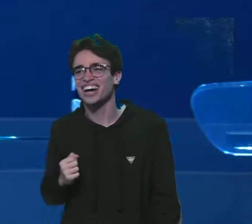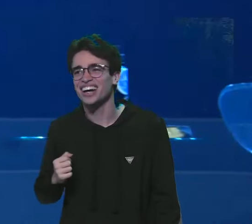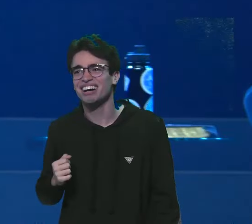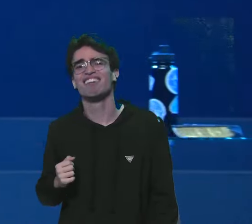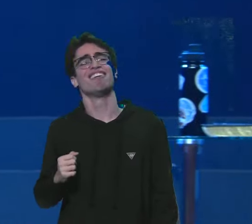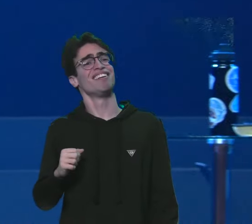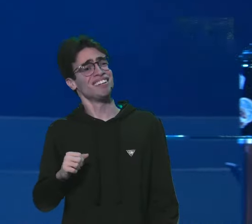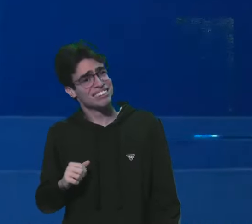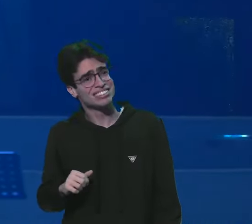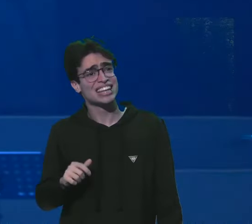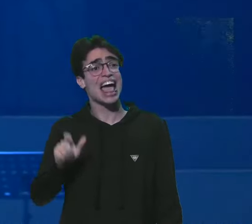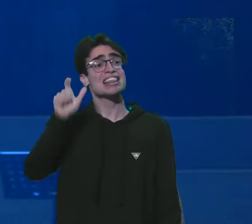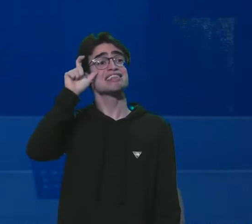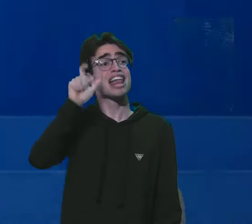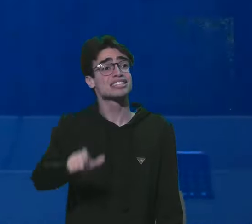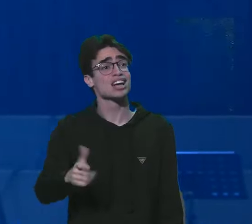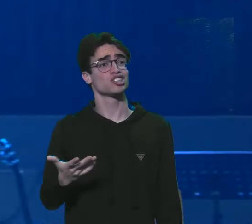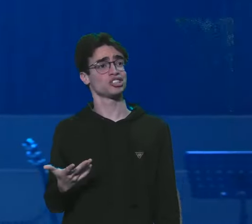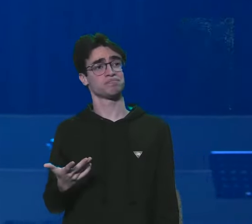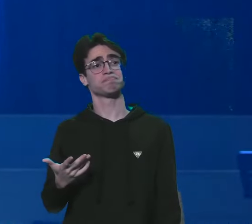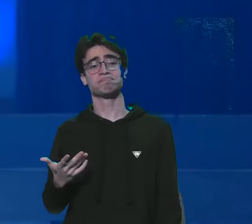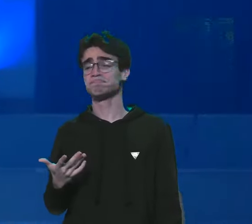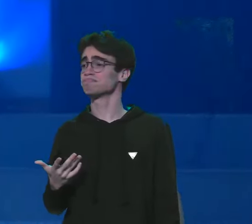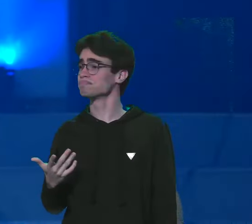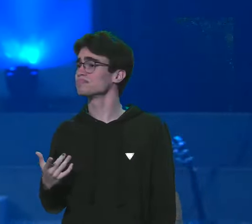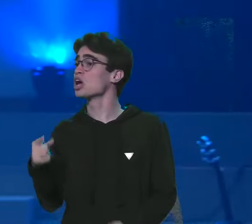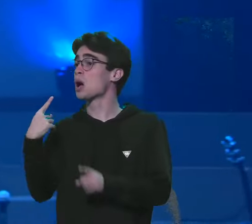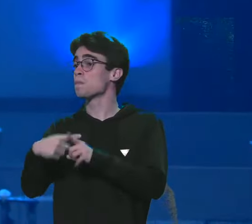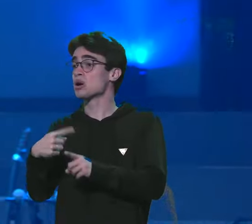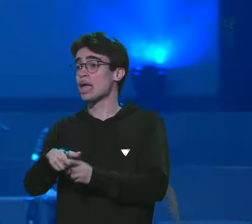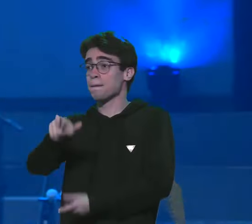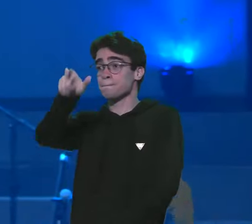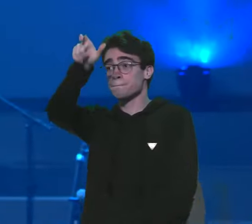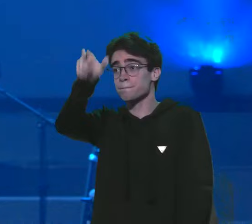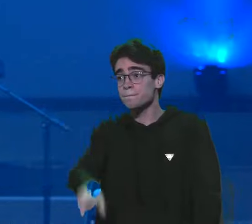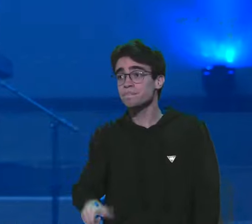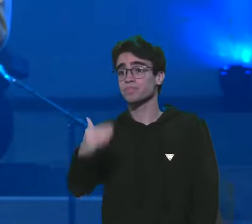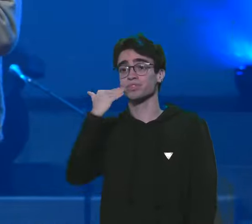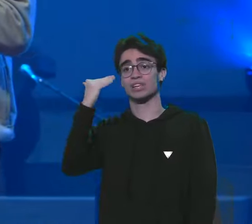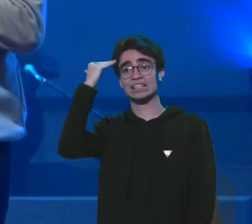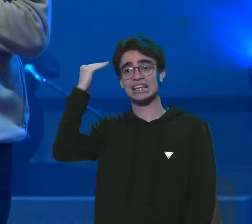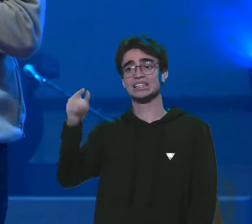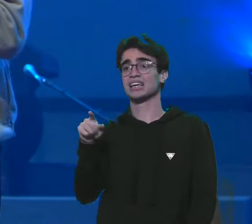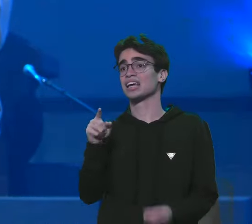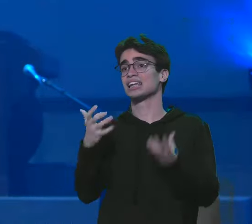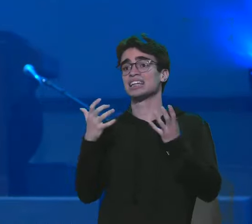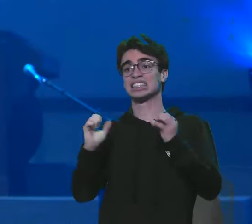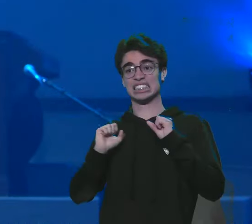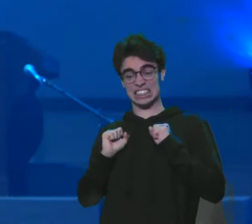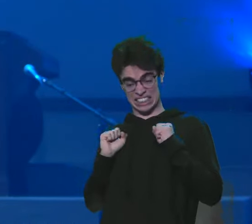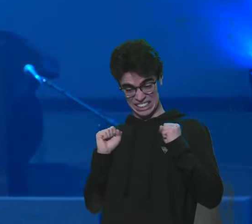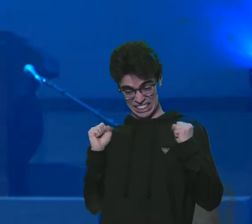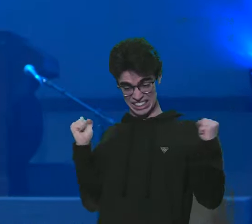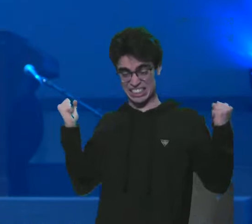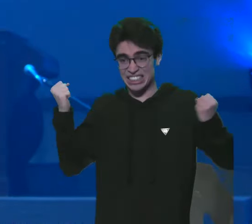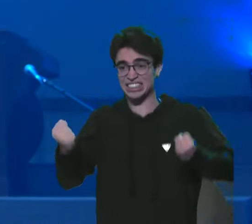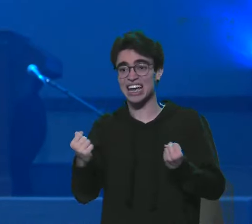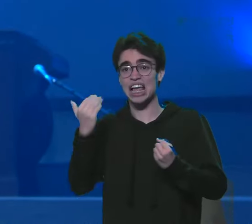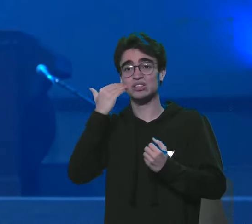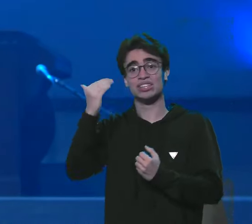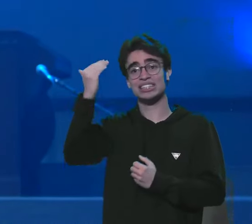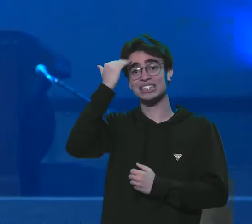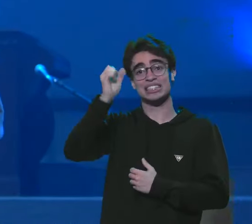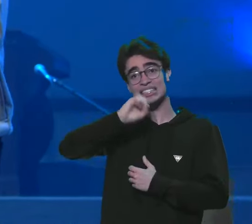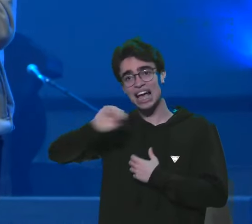É interessante, porque o adolescente, ele quer fazer de tudo para sair da adolescência.